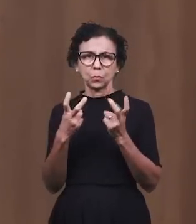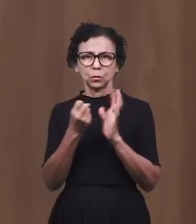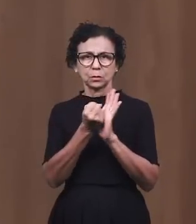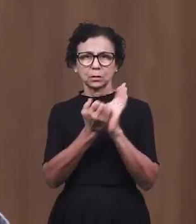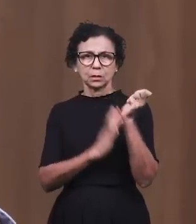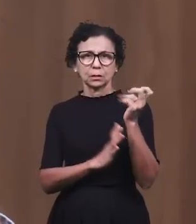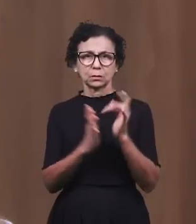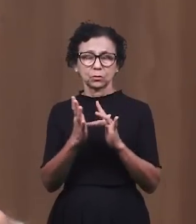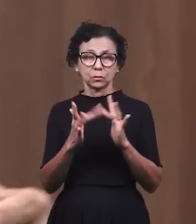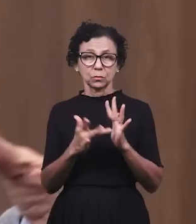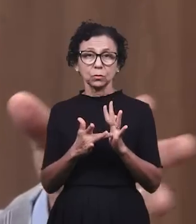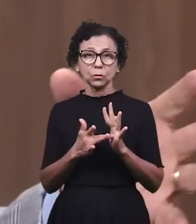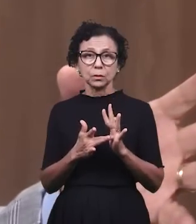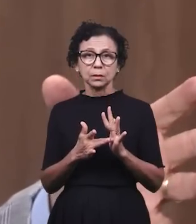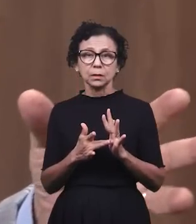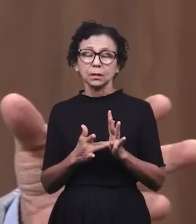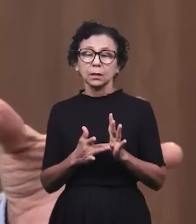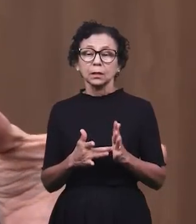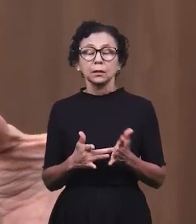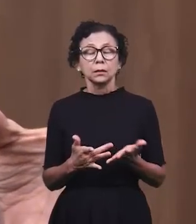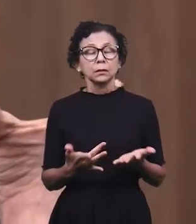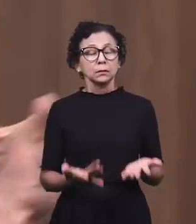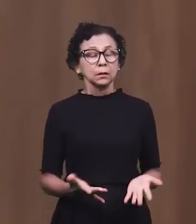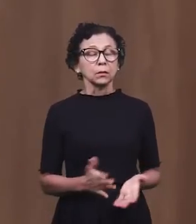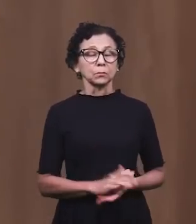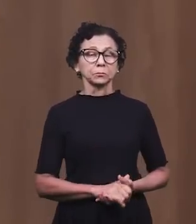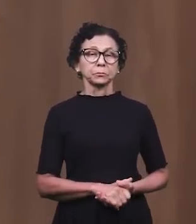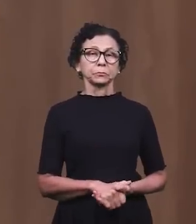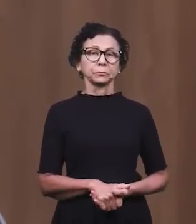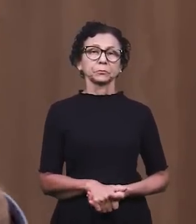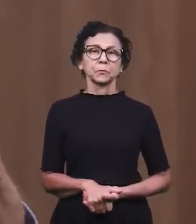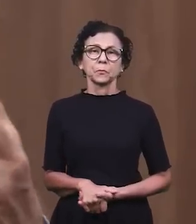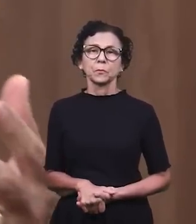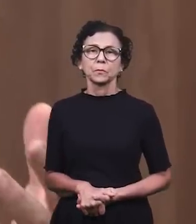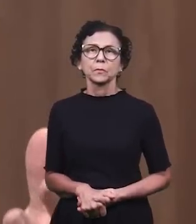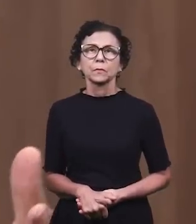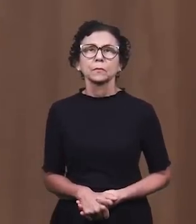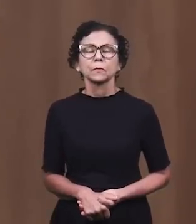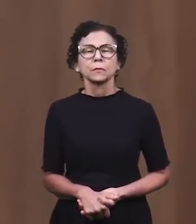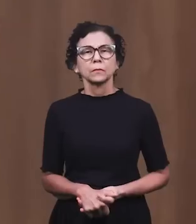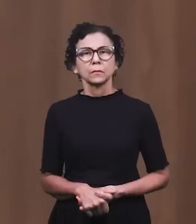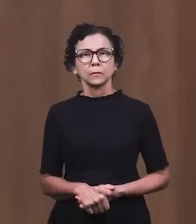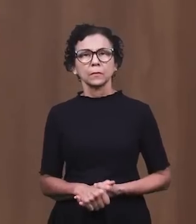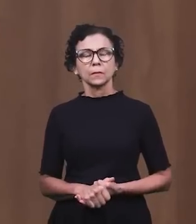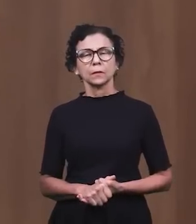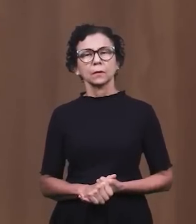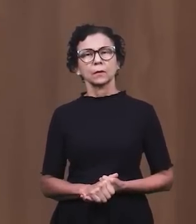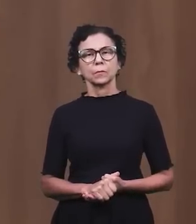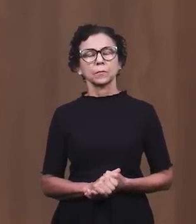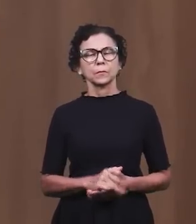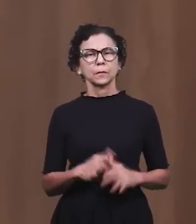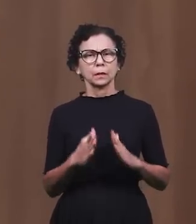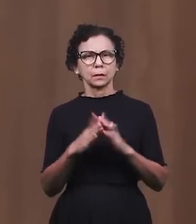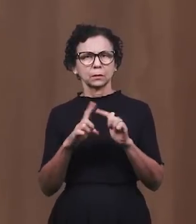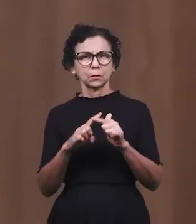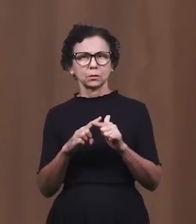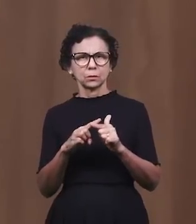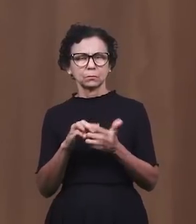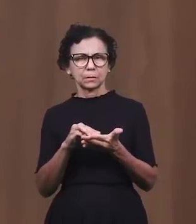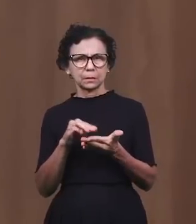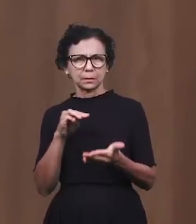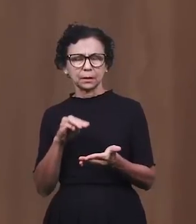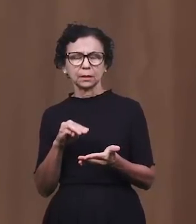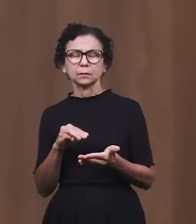temos muitos louvores de clamor, e é um momento de uma invocação e